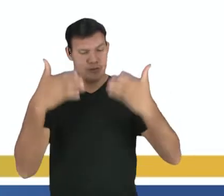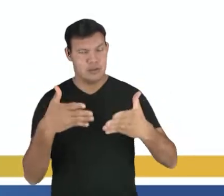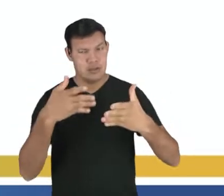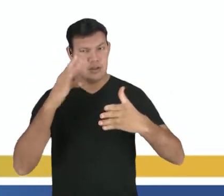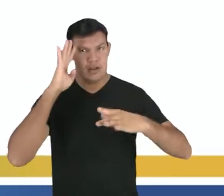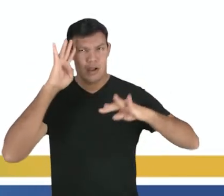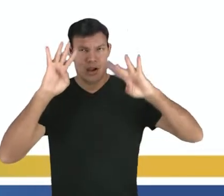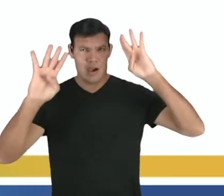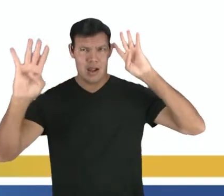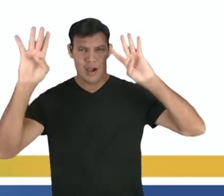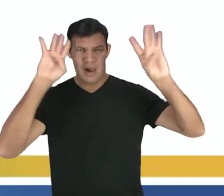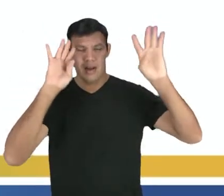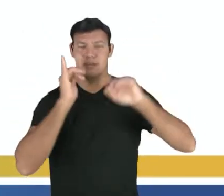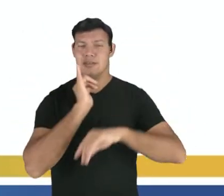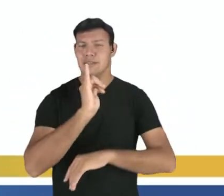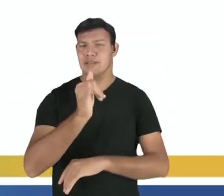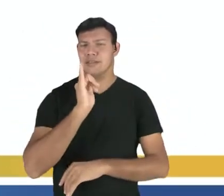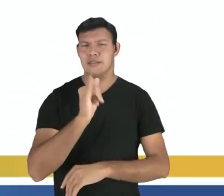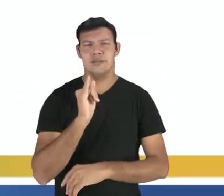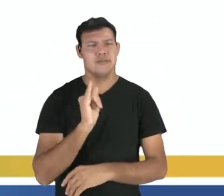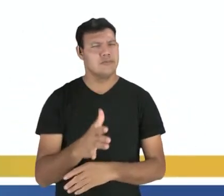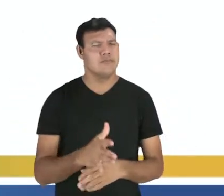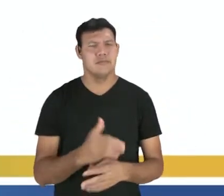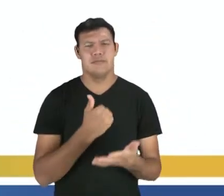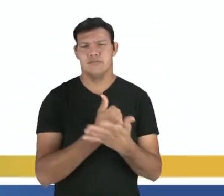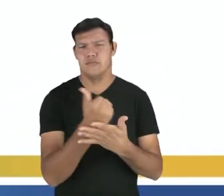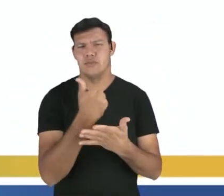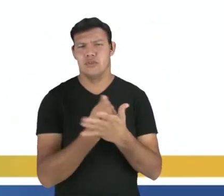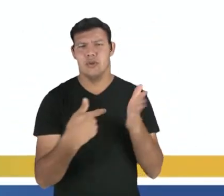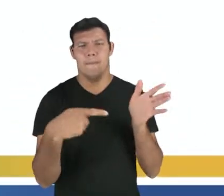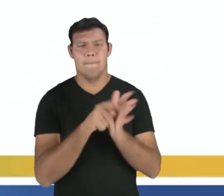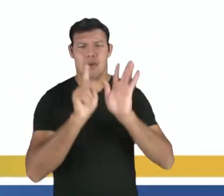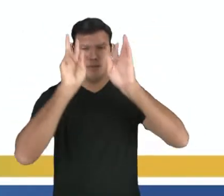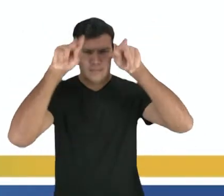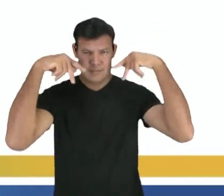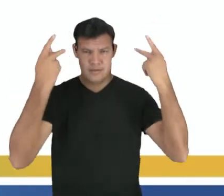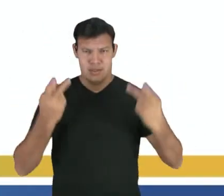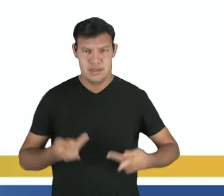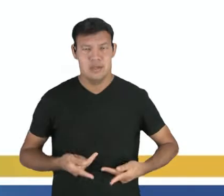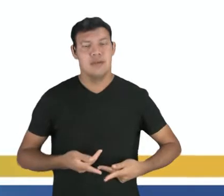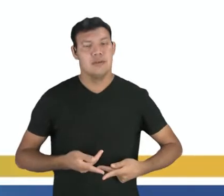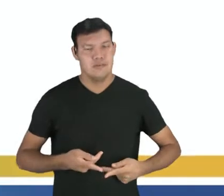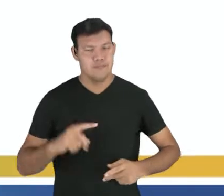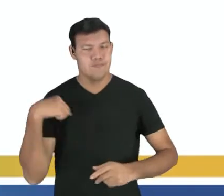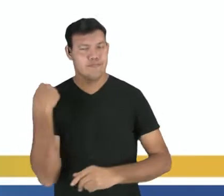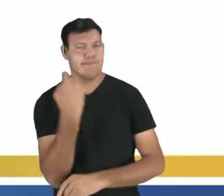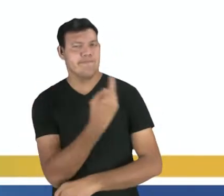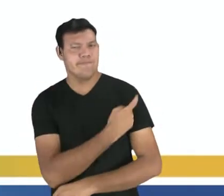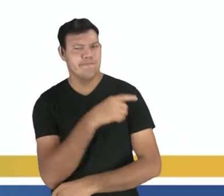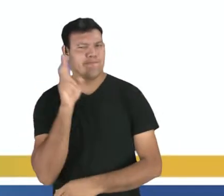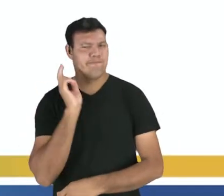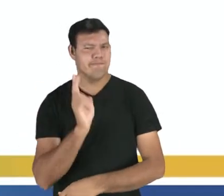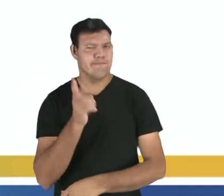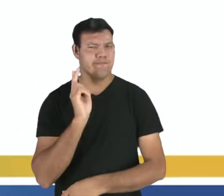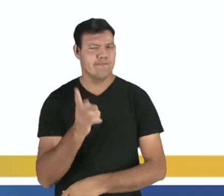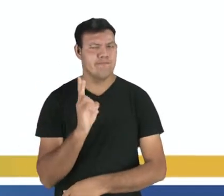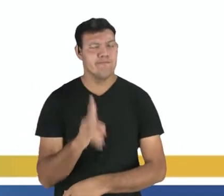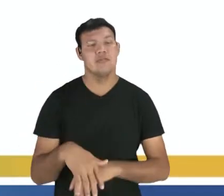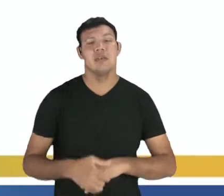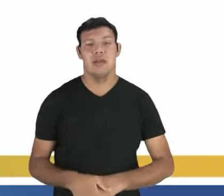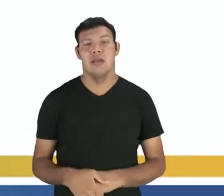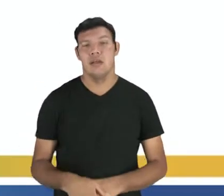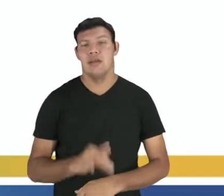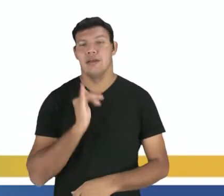ficção narrar gente narrar é uma atividade inerente ao ser humano nós nos deparamos não é muitas vezes nem percebemos